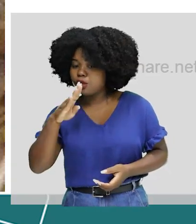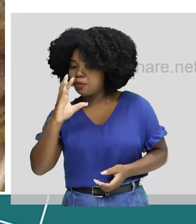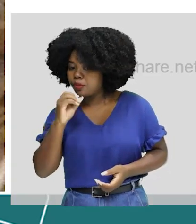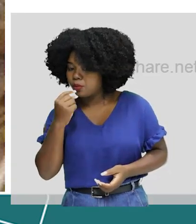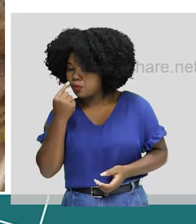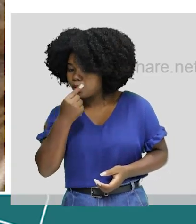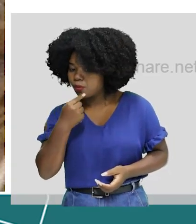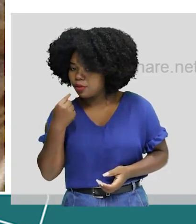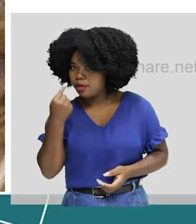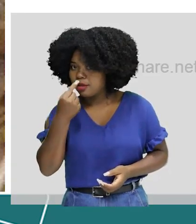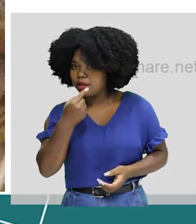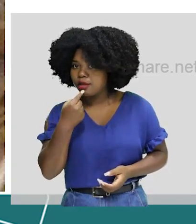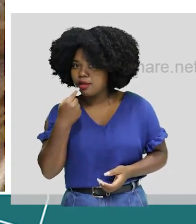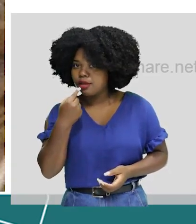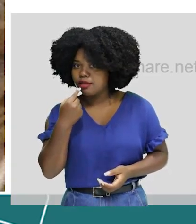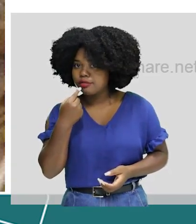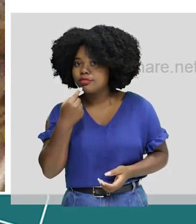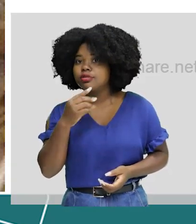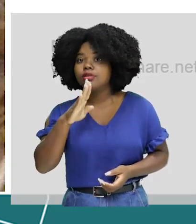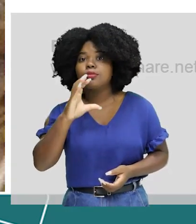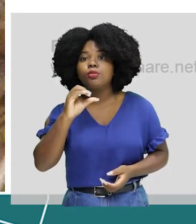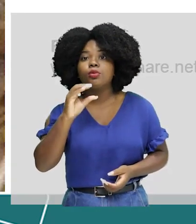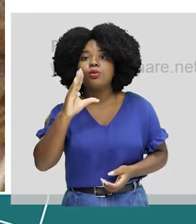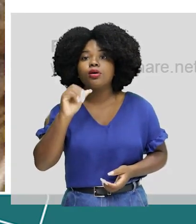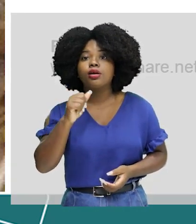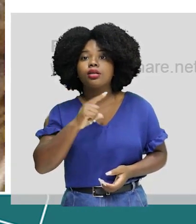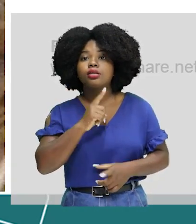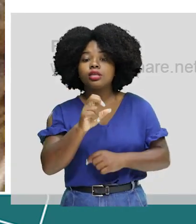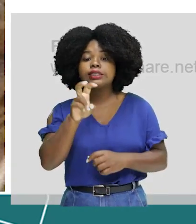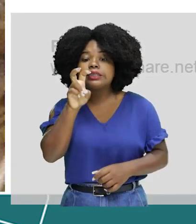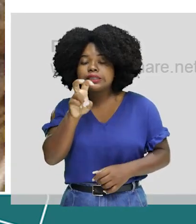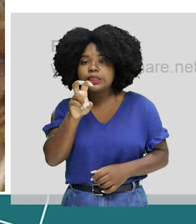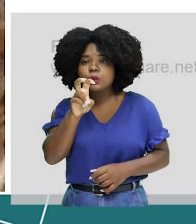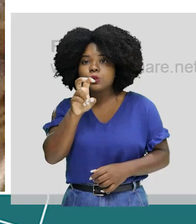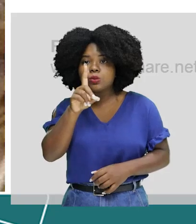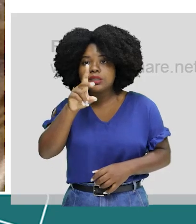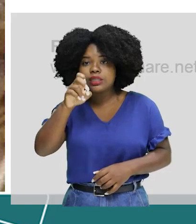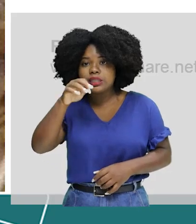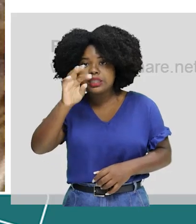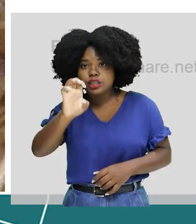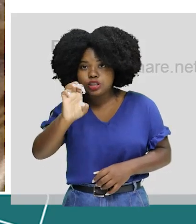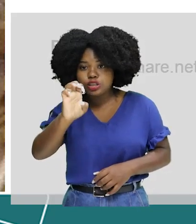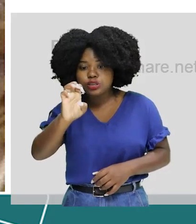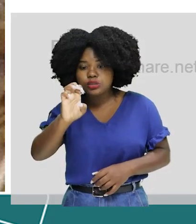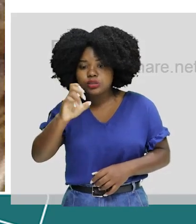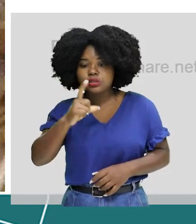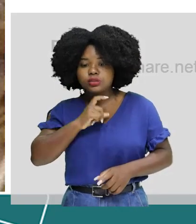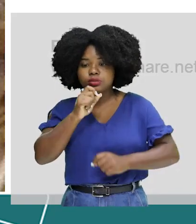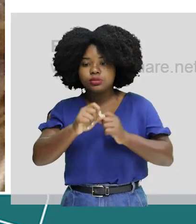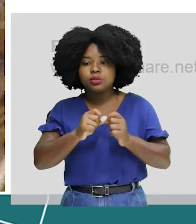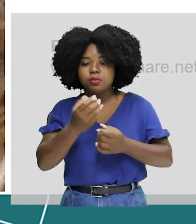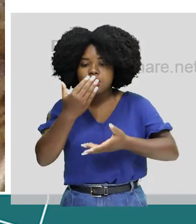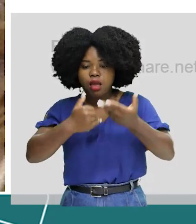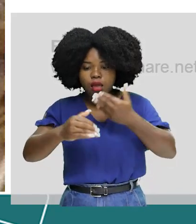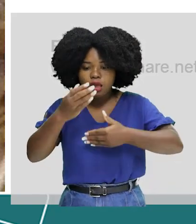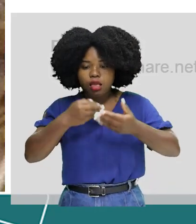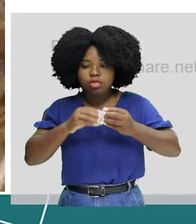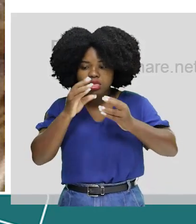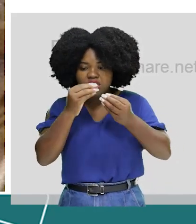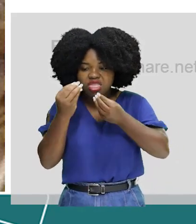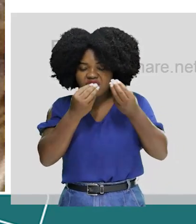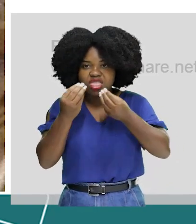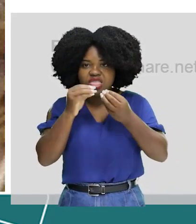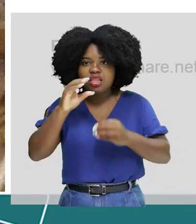ouriço existem 5 dentinhos. 5 dentinhos que servem para raspar o alimento. Ele está presente